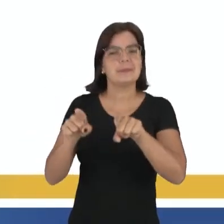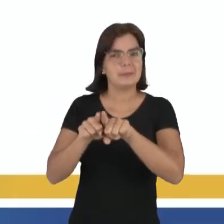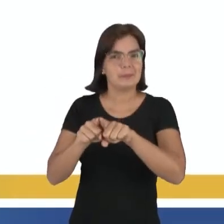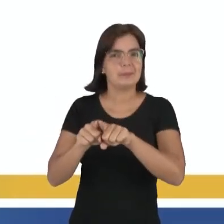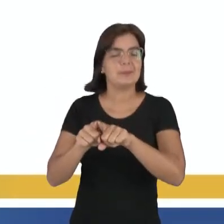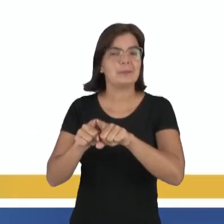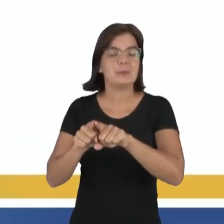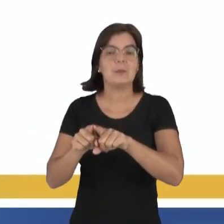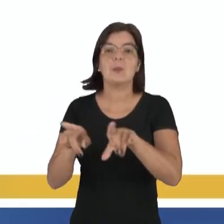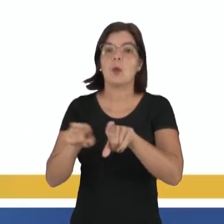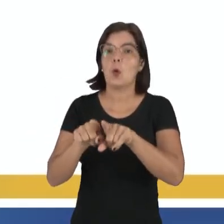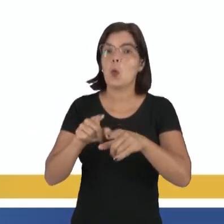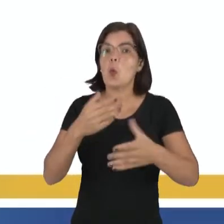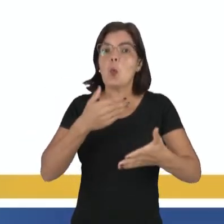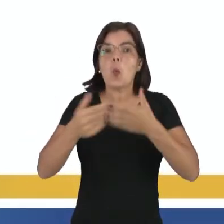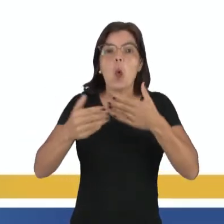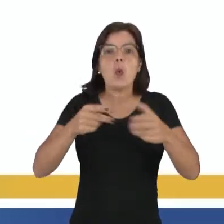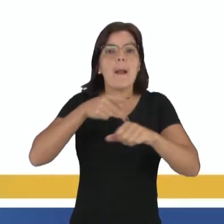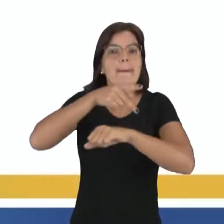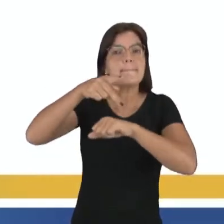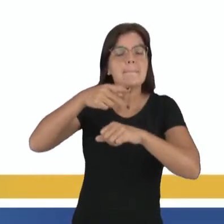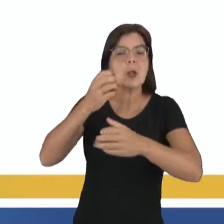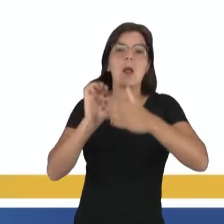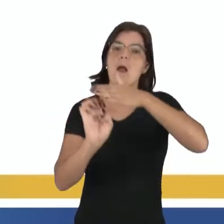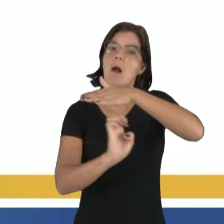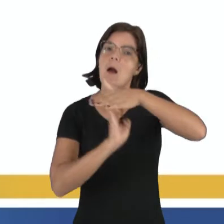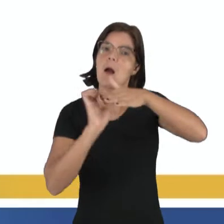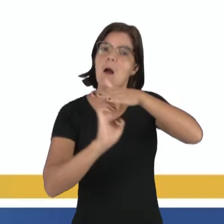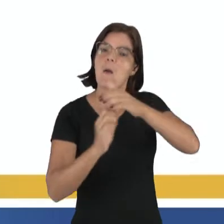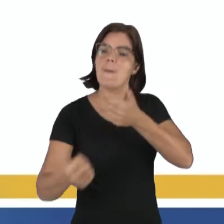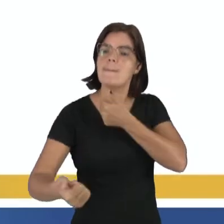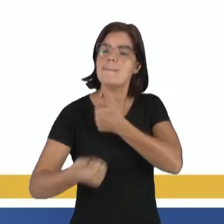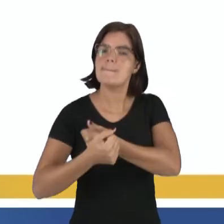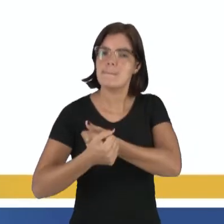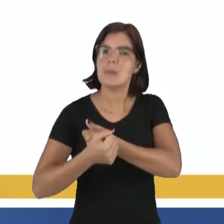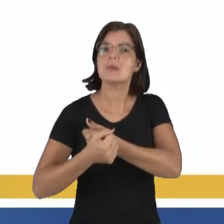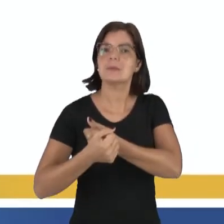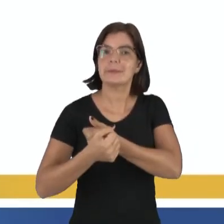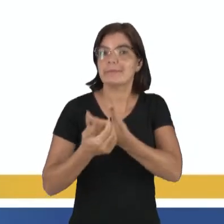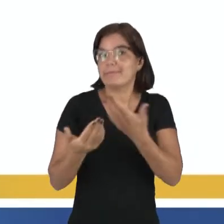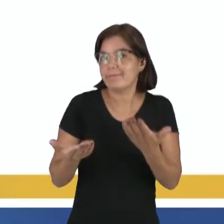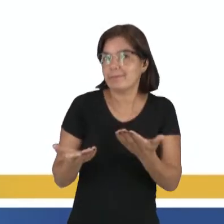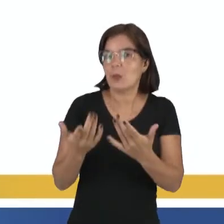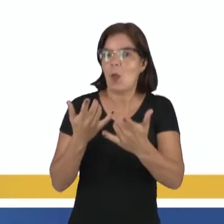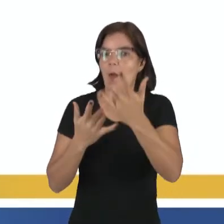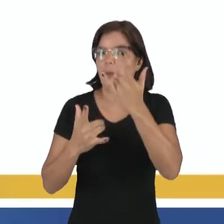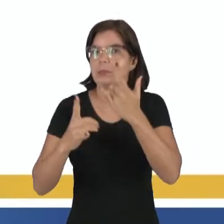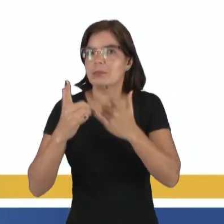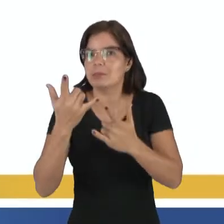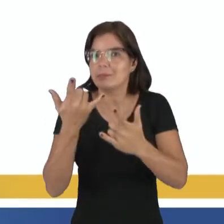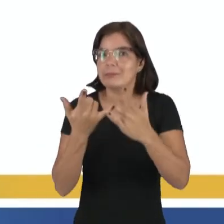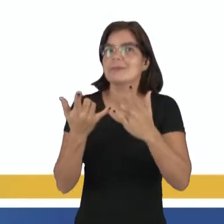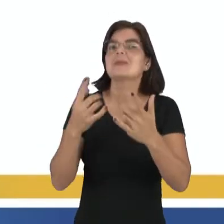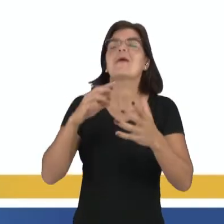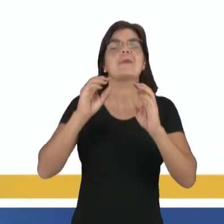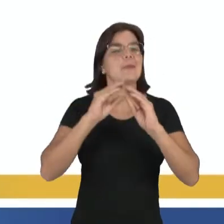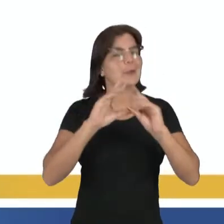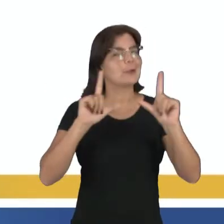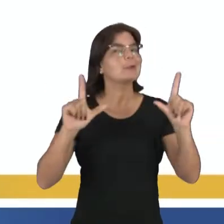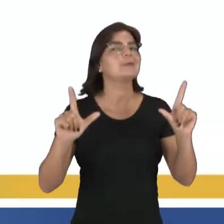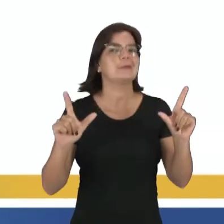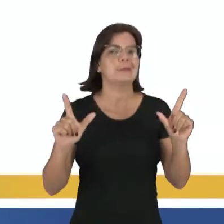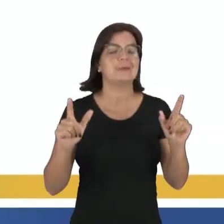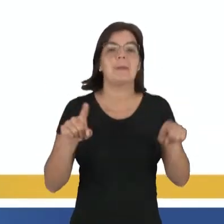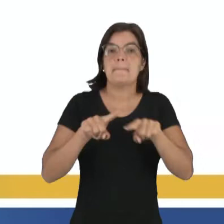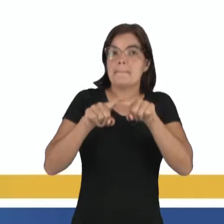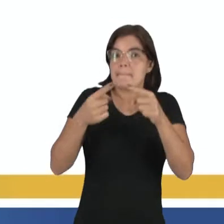serve para atrair de qualquer lugar do mundo empresas para se instalarem próximos dela. É um atrativo, isso tem que ficar bem